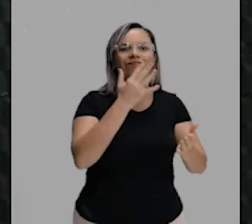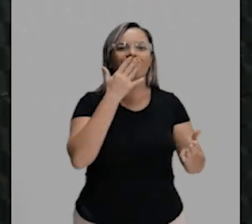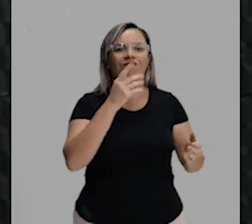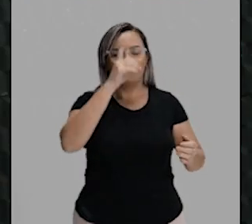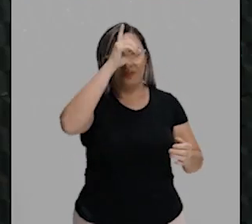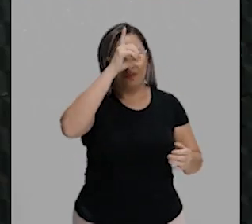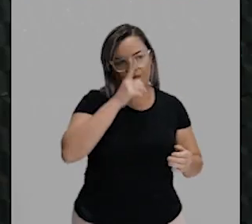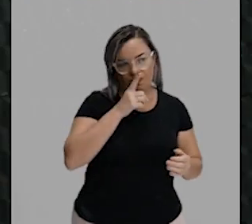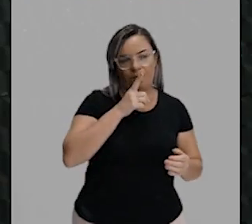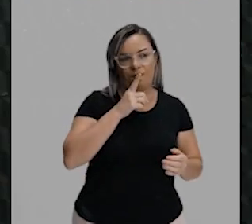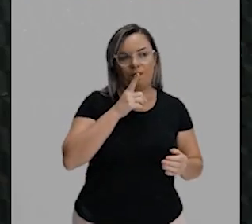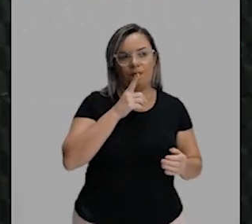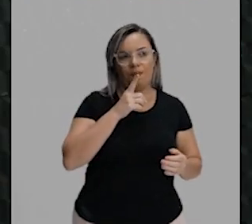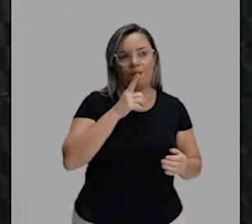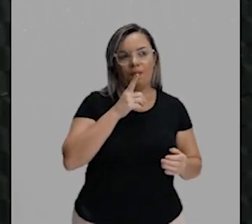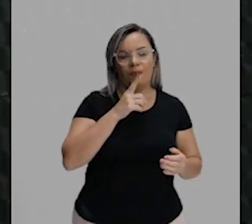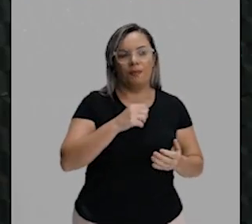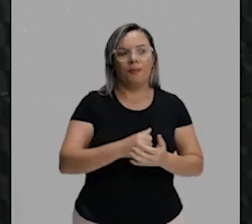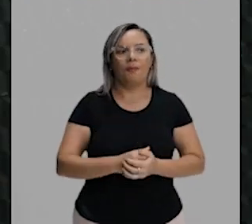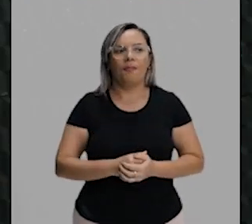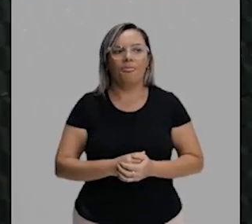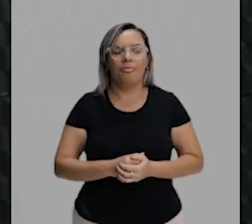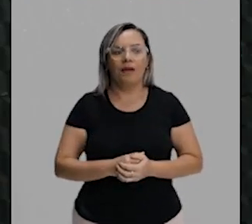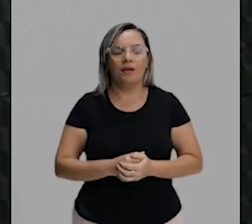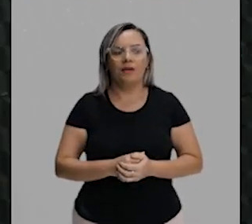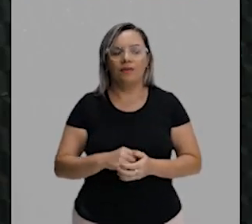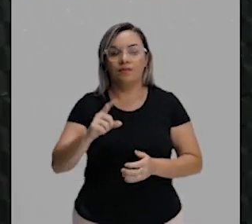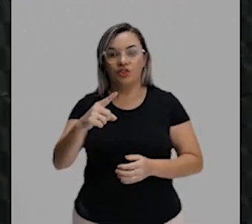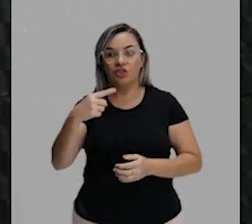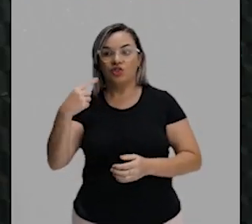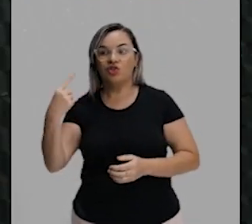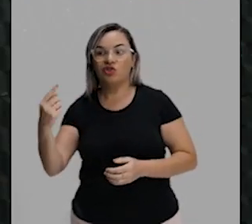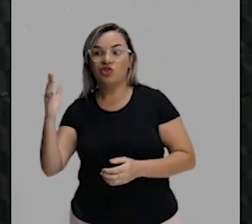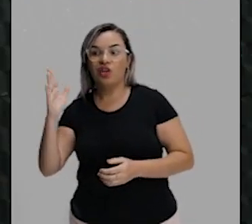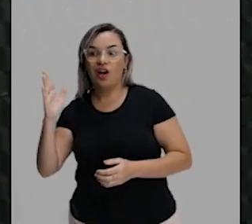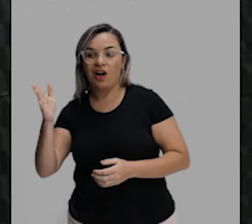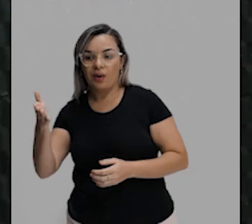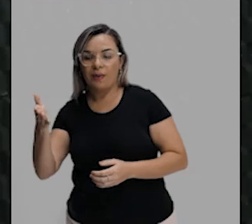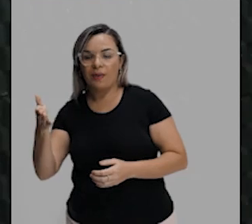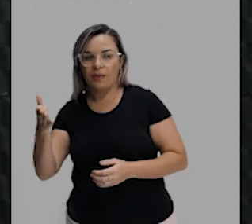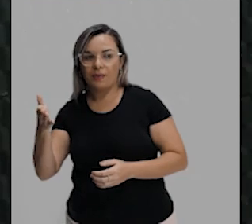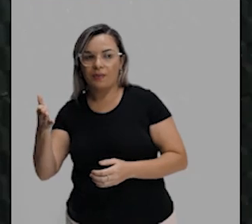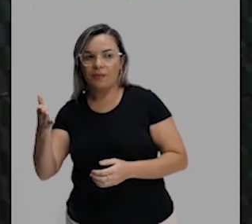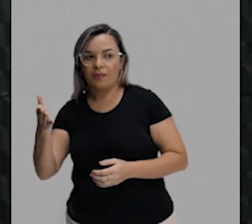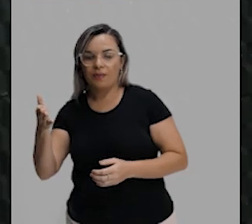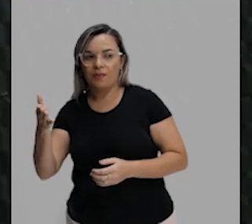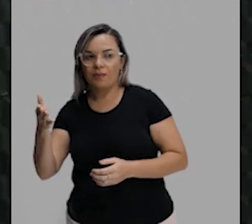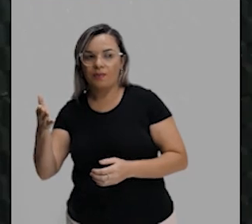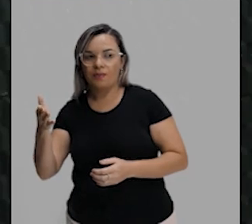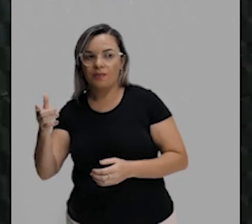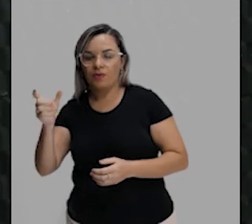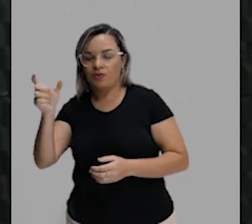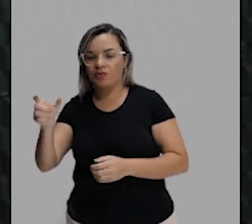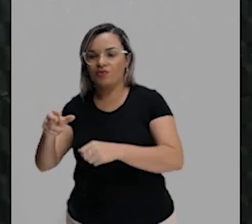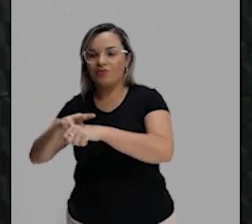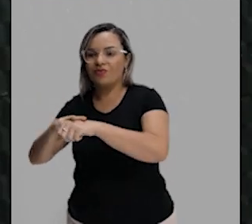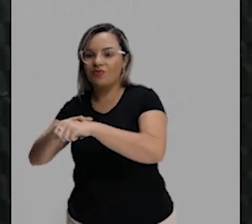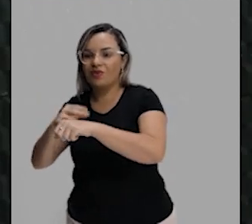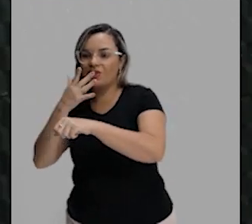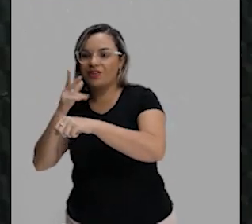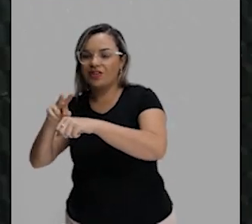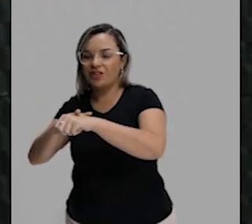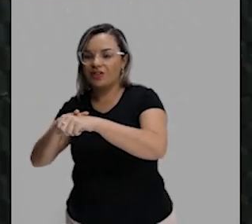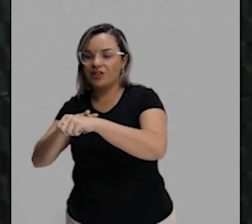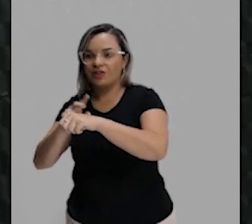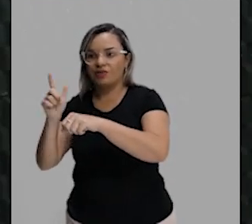né? Ele é amarelo. No caso do indivíduo que vai ser verde, ele não tem a presença do alelo